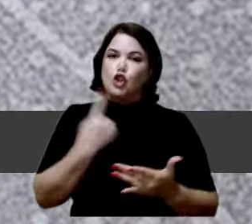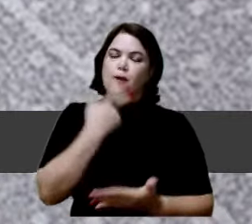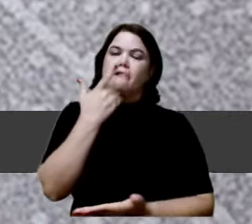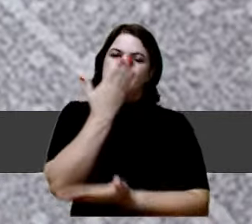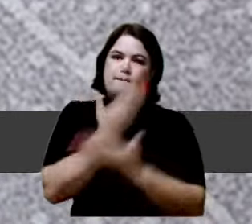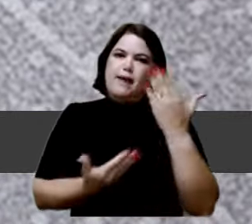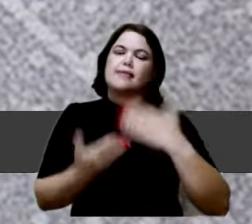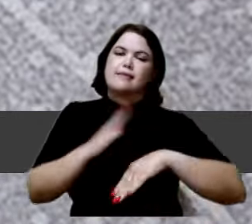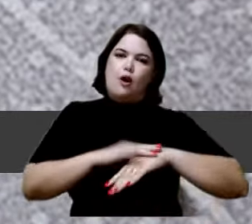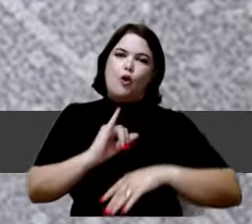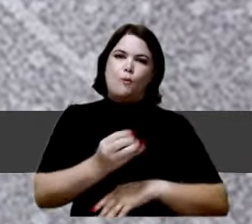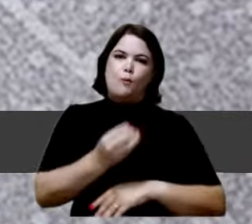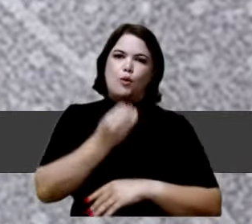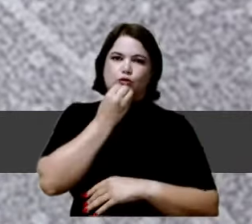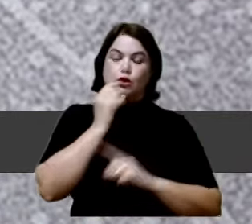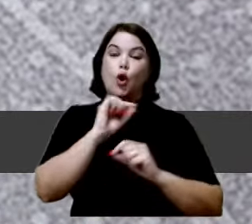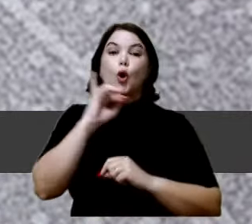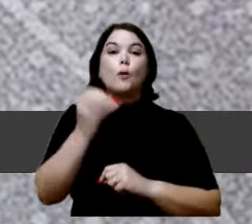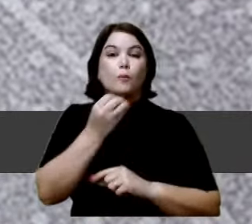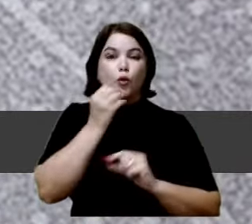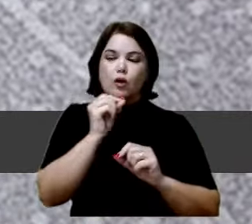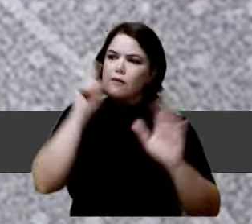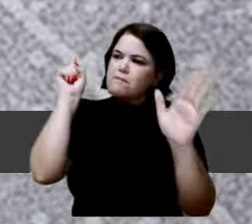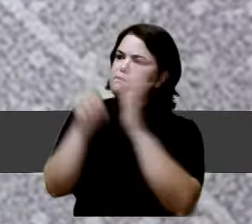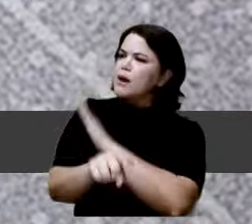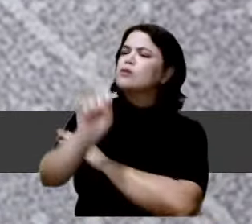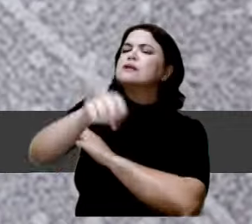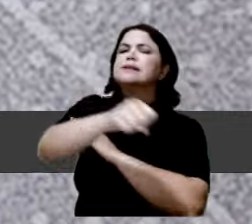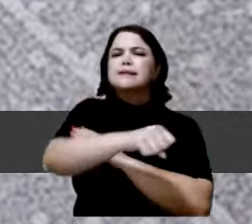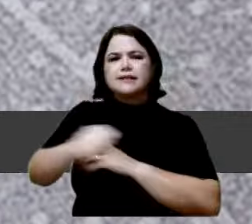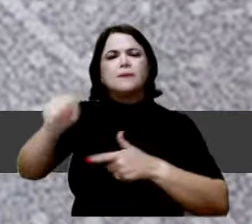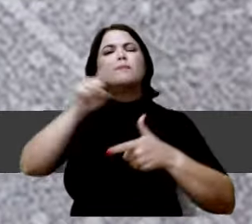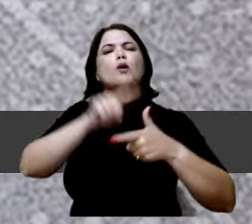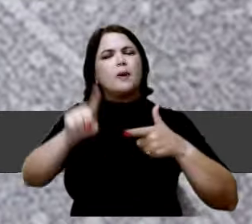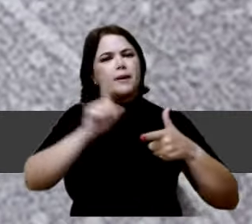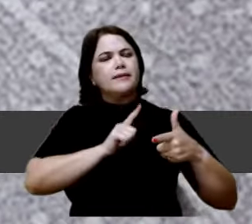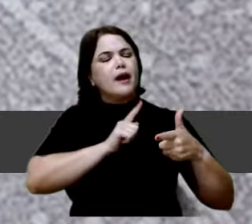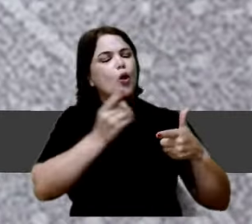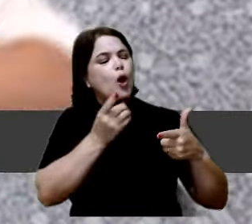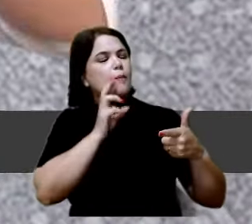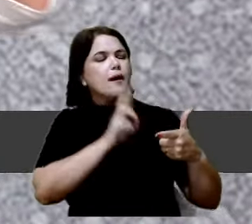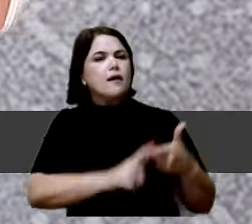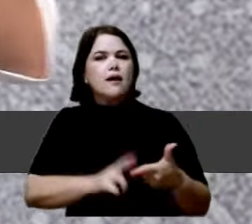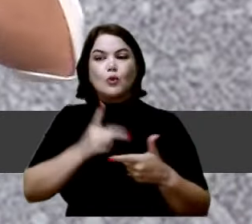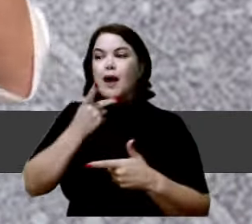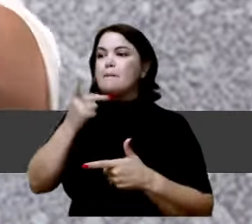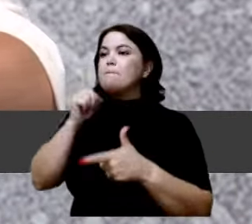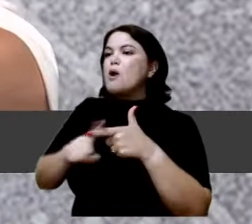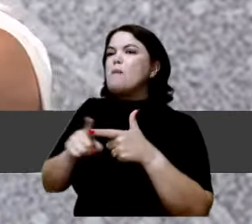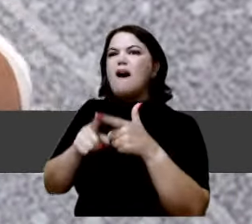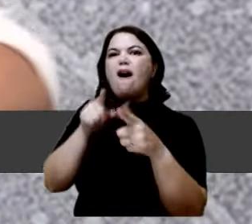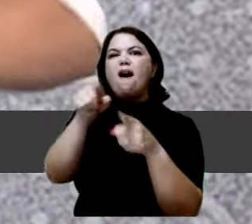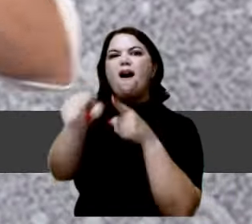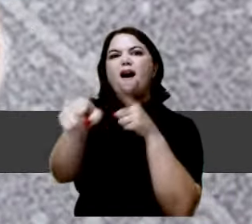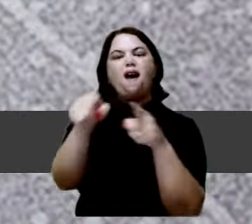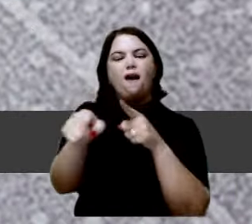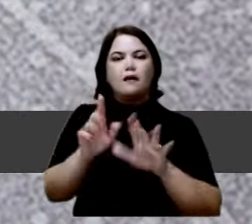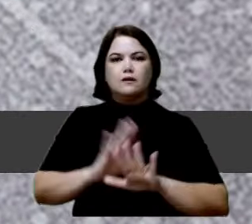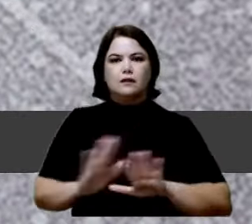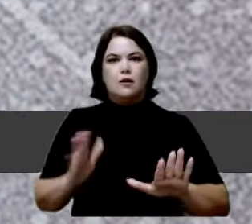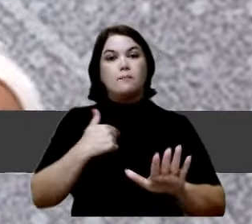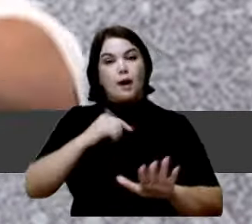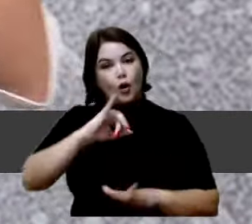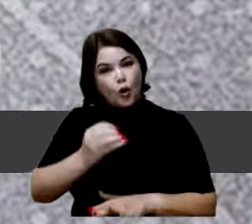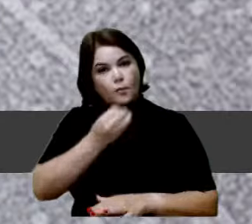oportunidade de questionar sim os problemas e não no campo pessoal com ataque baixo Mas oportunidade também de eleger um